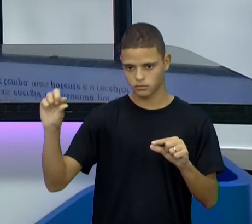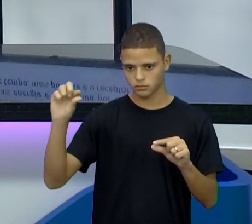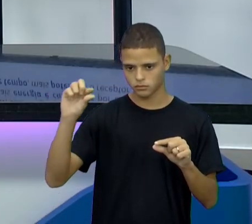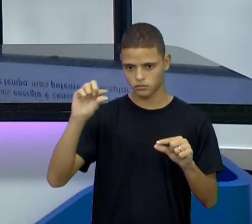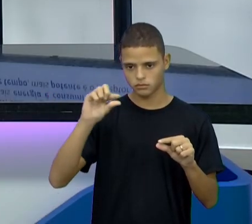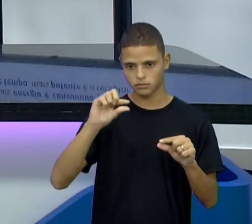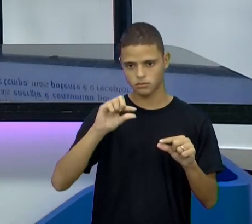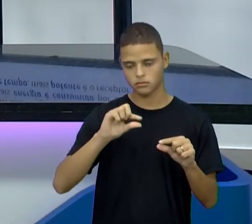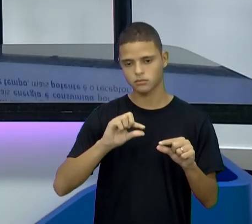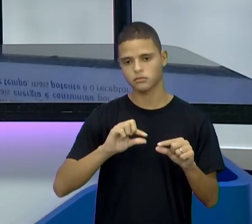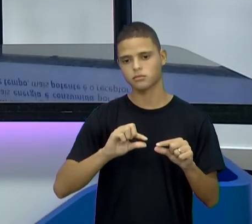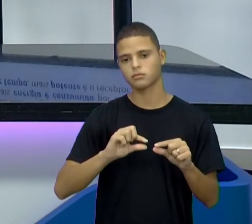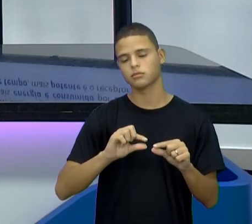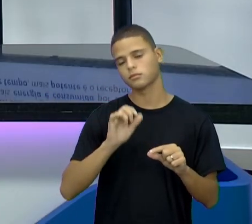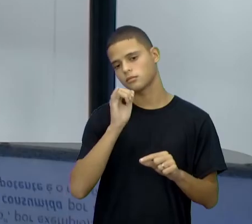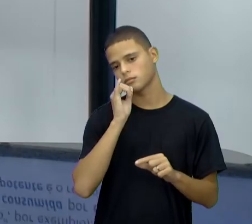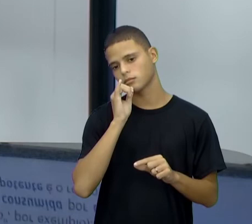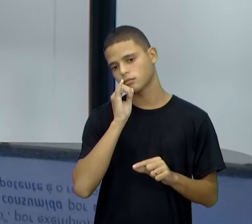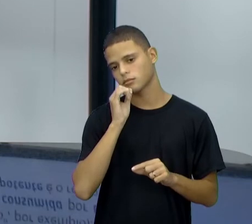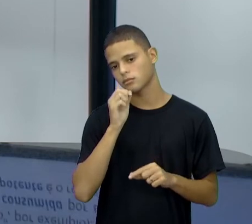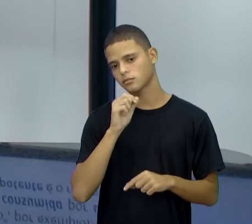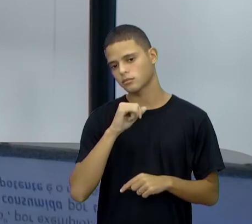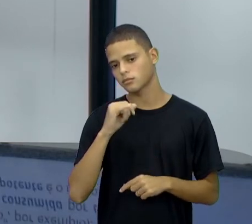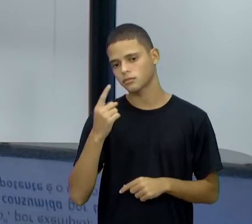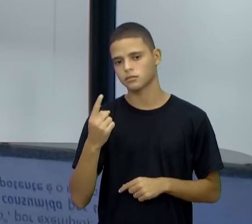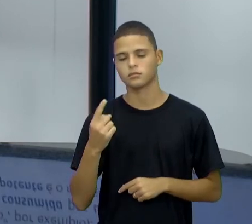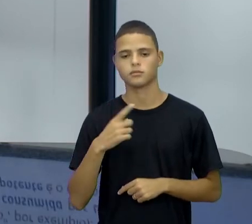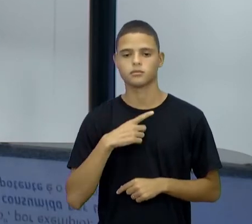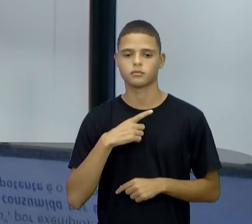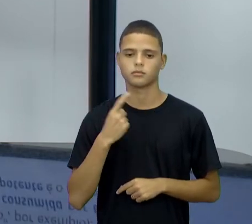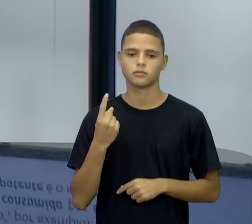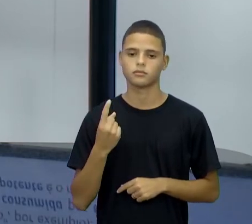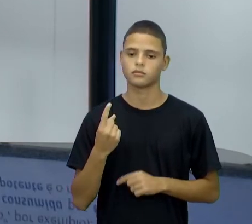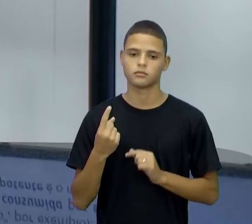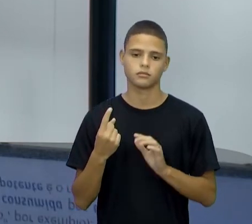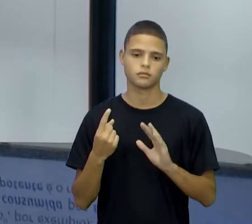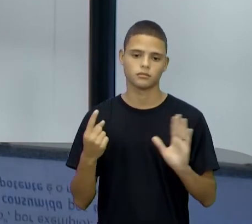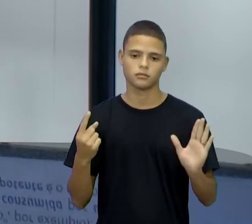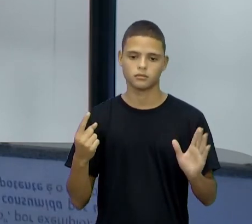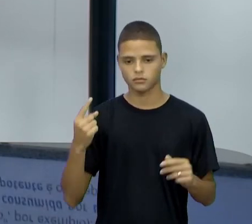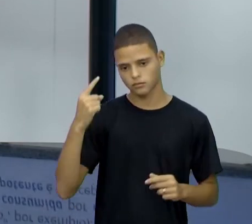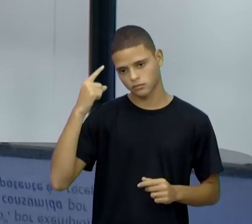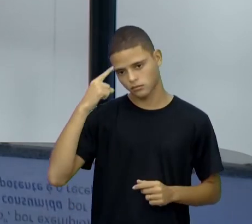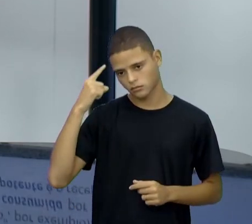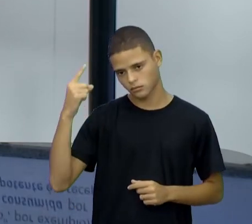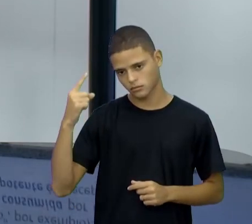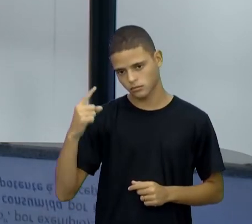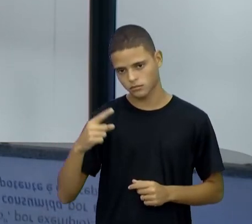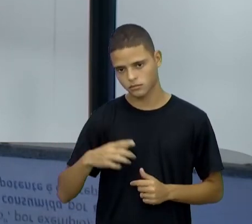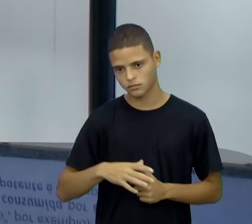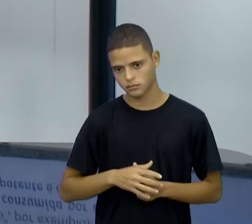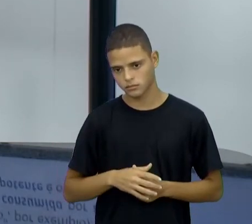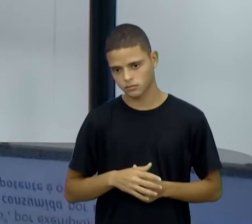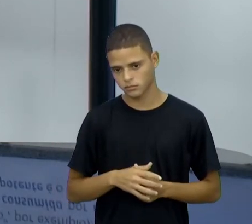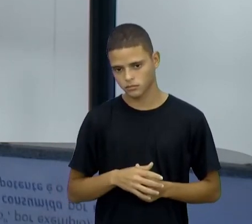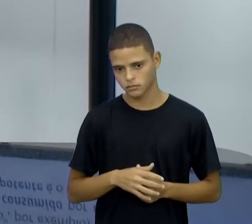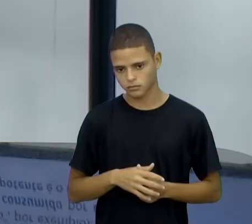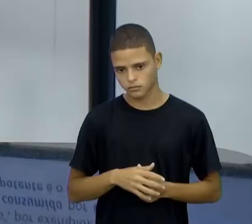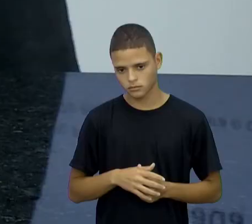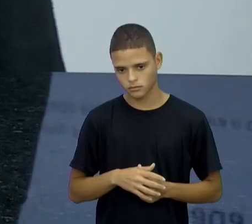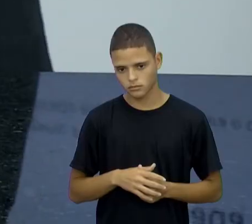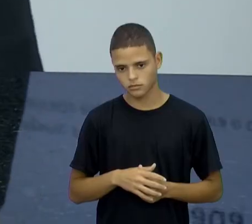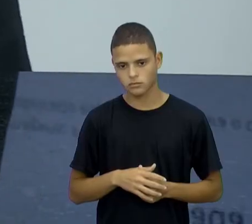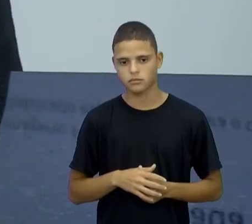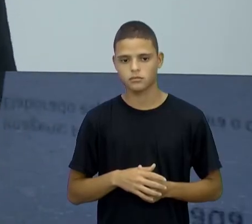circula o fio, vamos supor que só tenha essa lâmpada aqui, tá? Esquece o resto aqui. Então, circula o